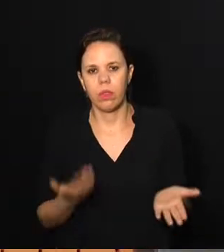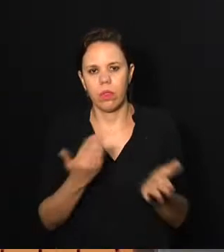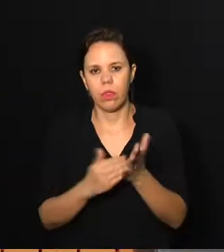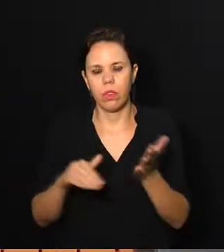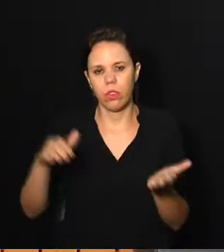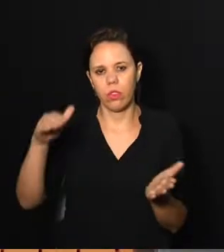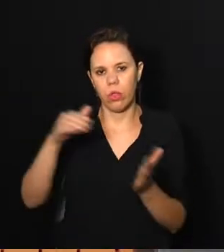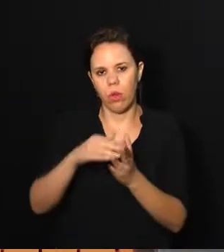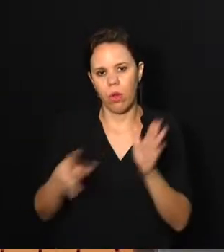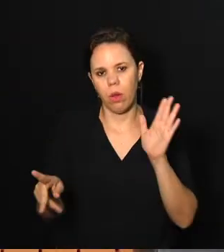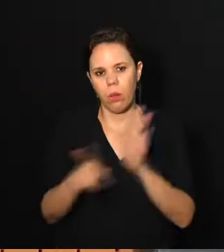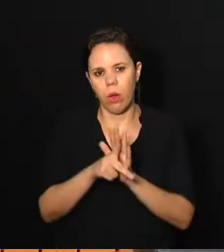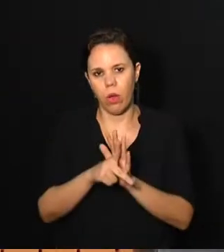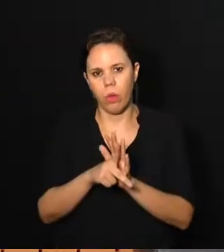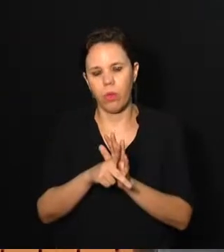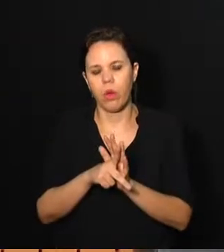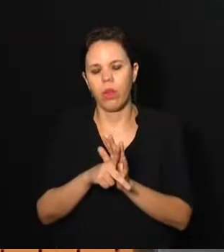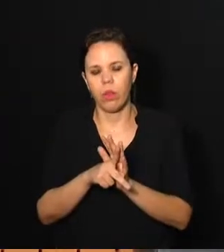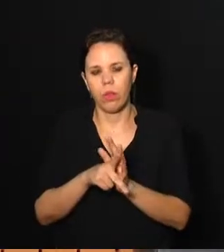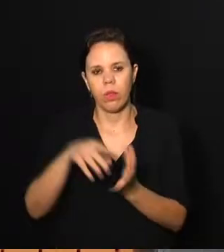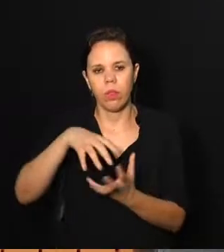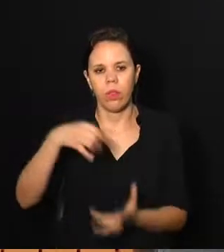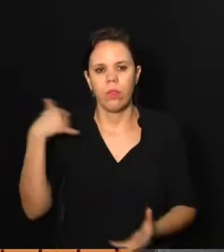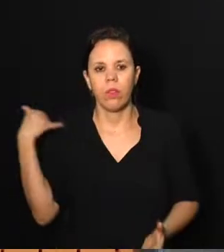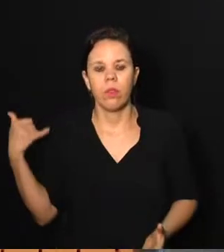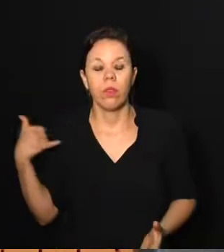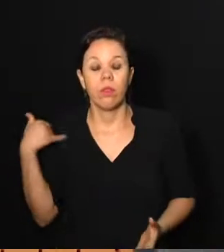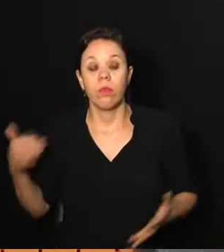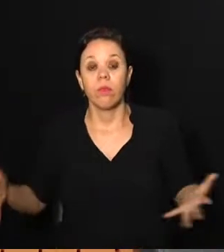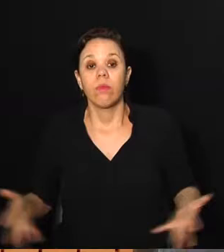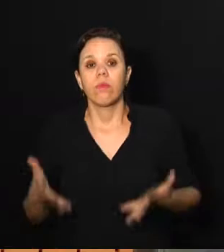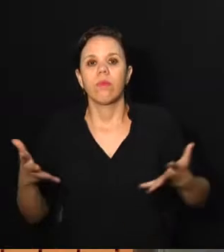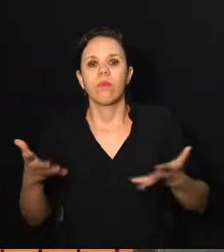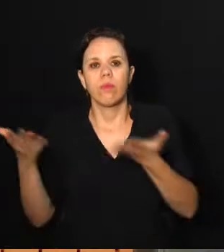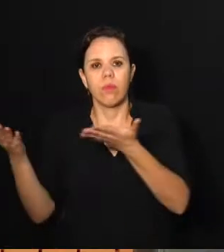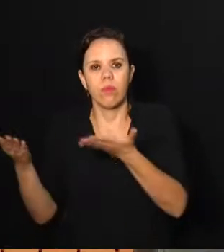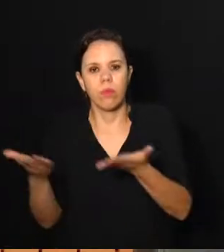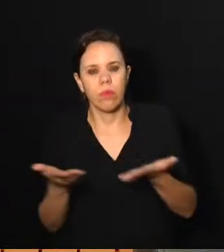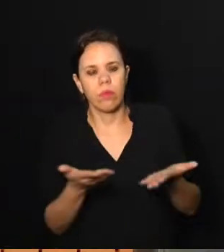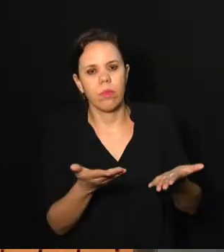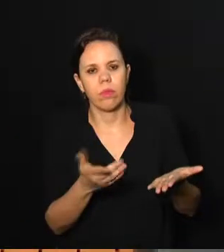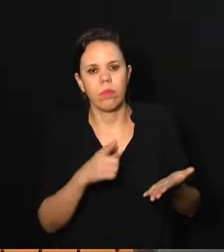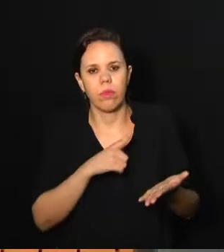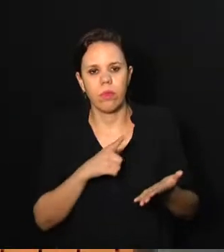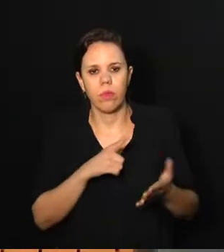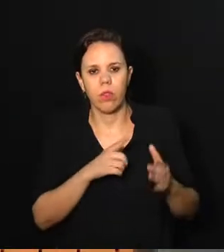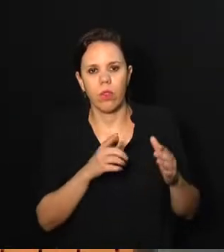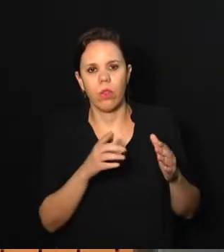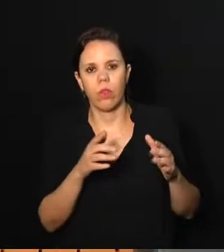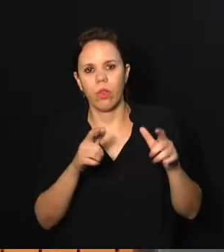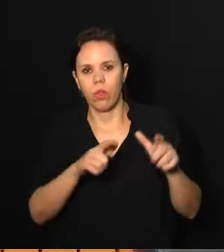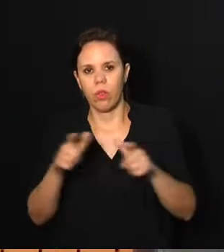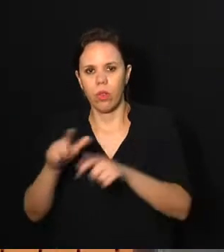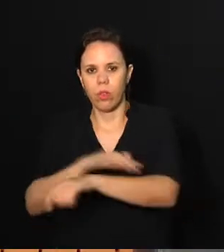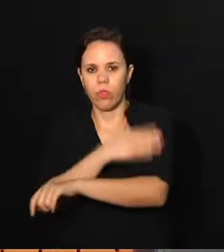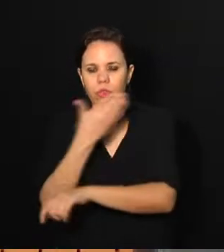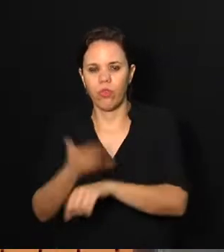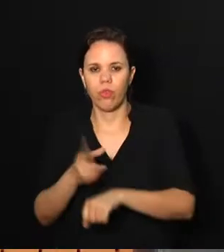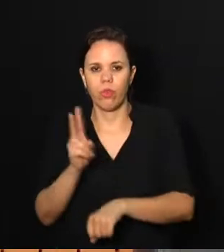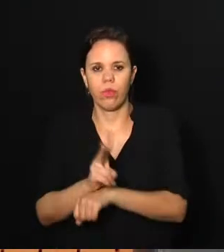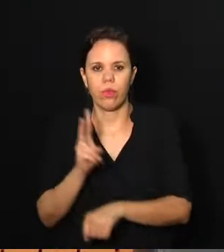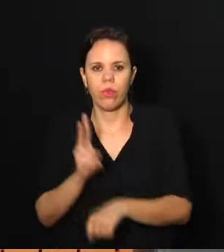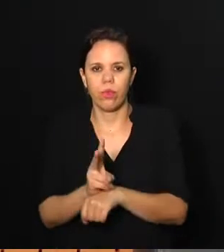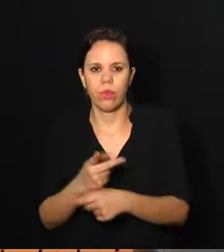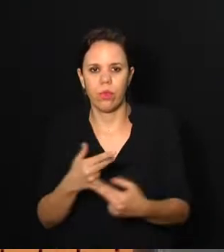para Idoso, objetivando proporcionar ao idoso acolhimento, abrigo diurno, cuidados, proteção